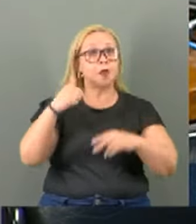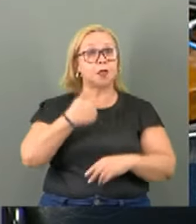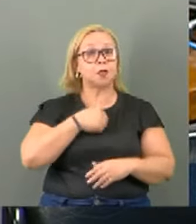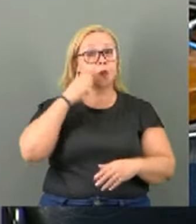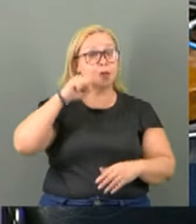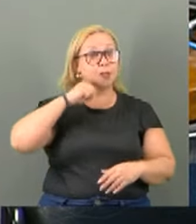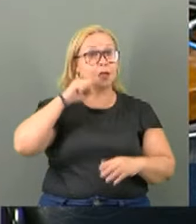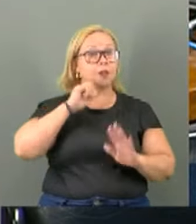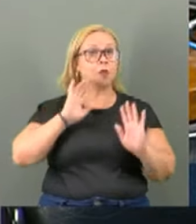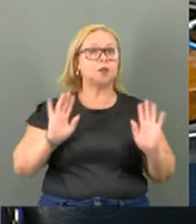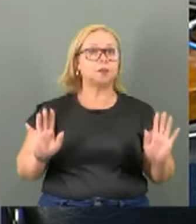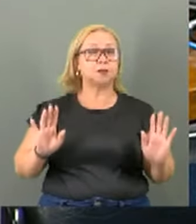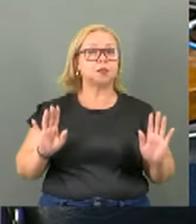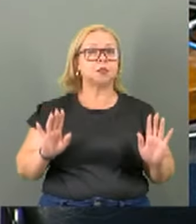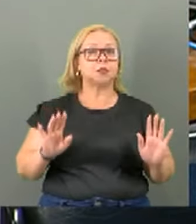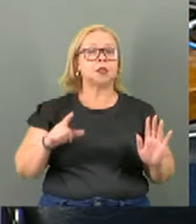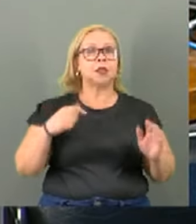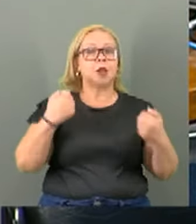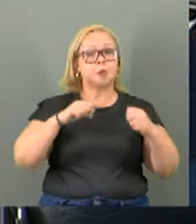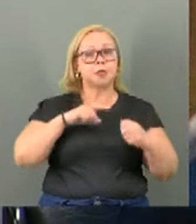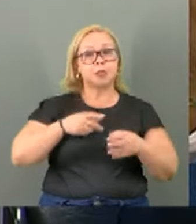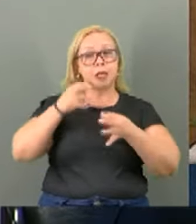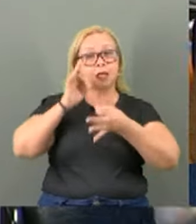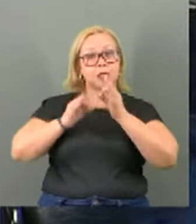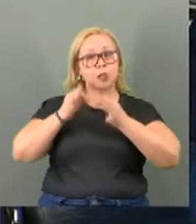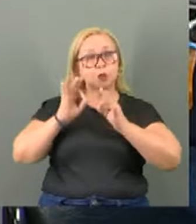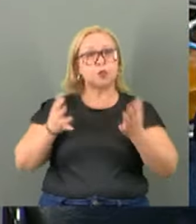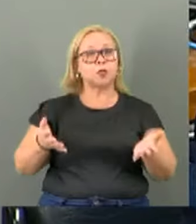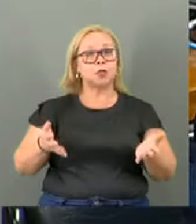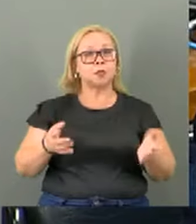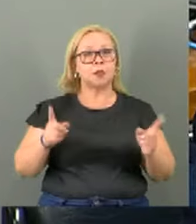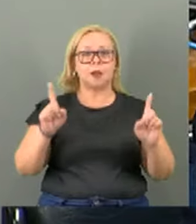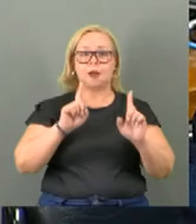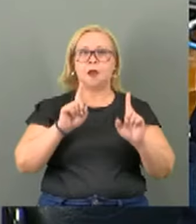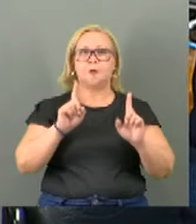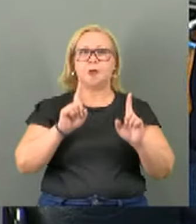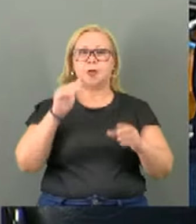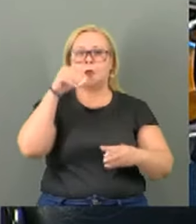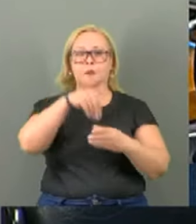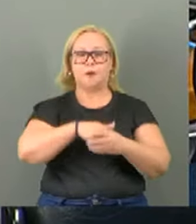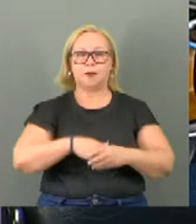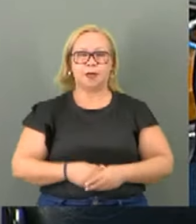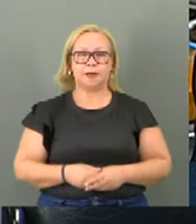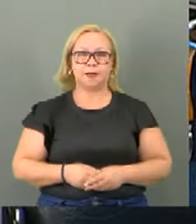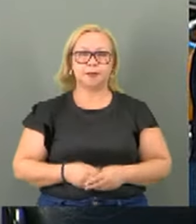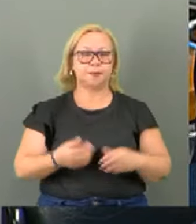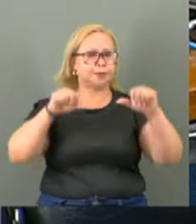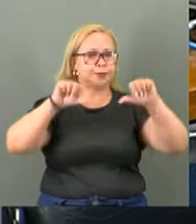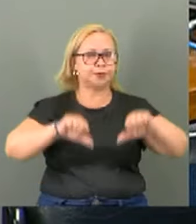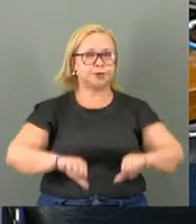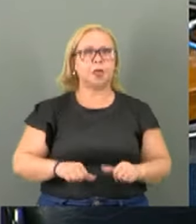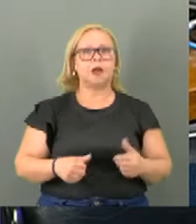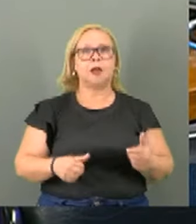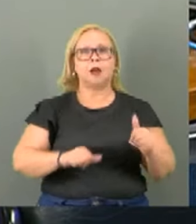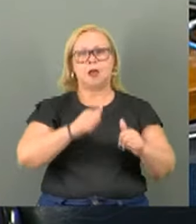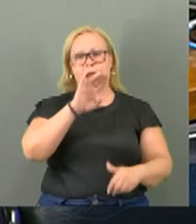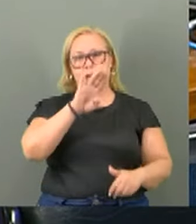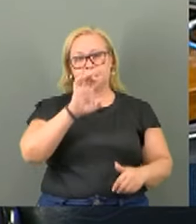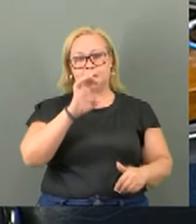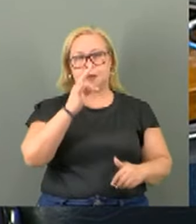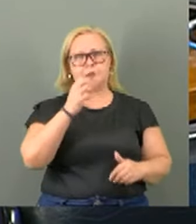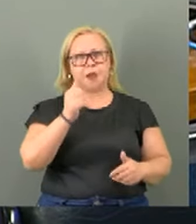isso em pauta, diante do escândalo que a gente está vendo aí, com bets, com tragédia de endividamento em